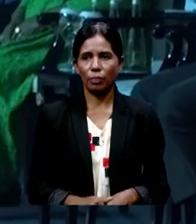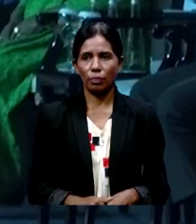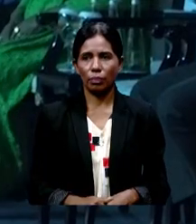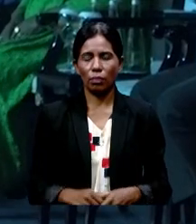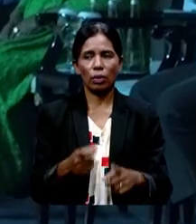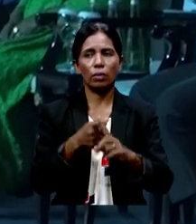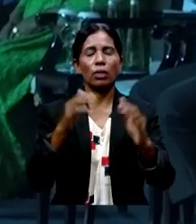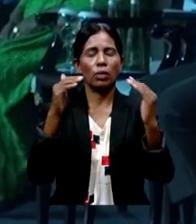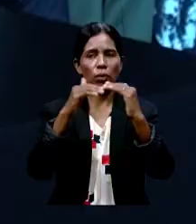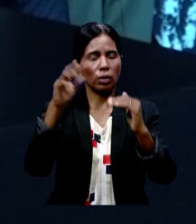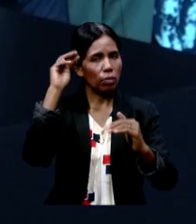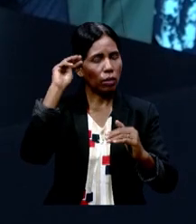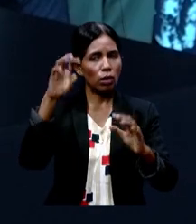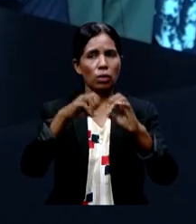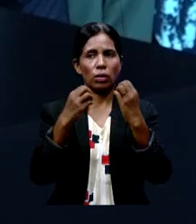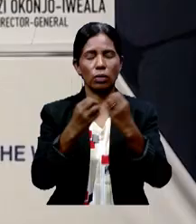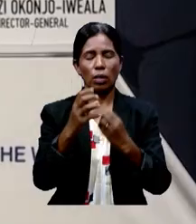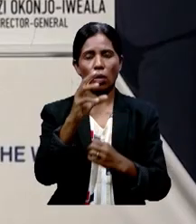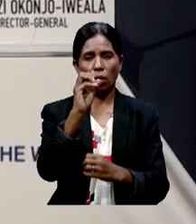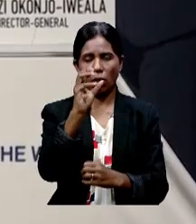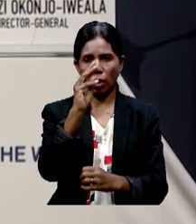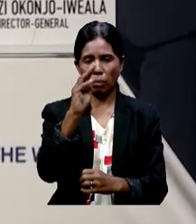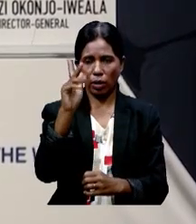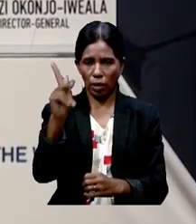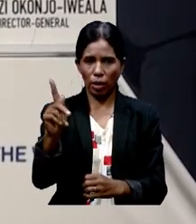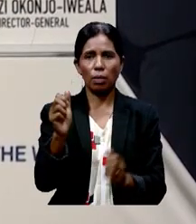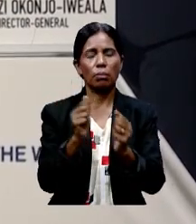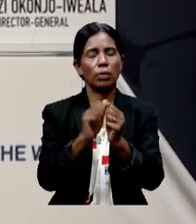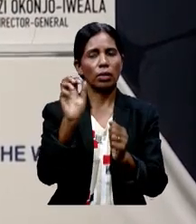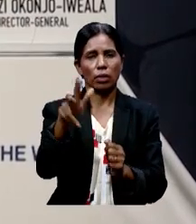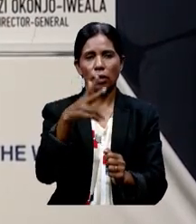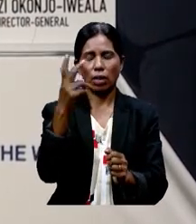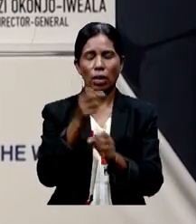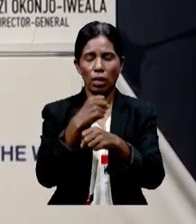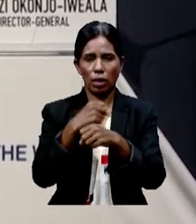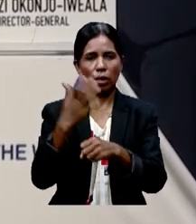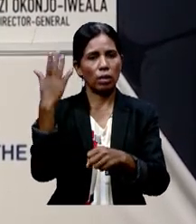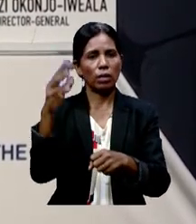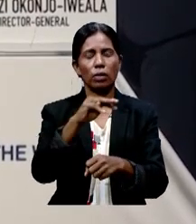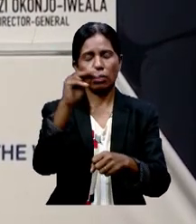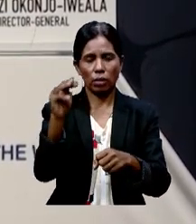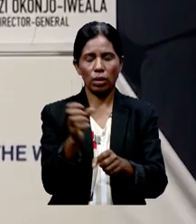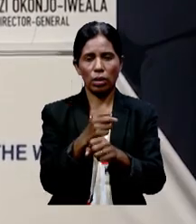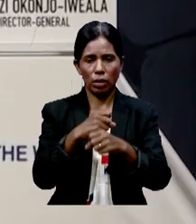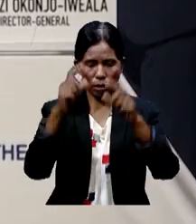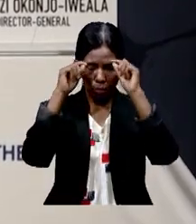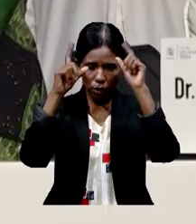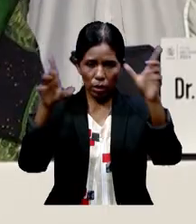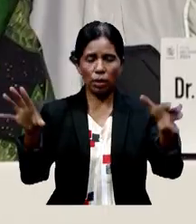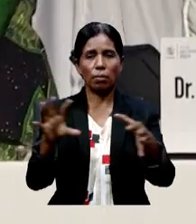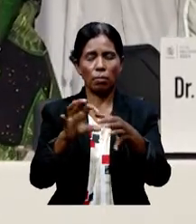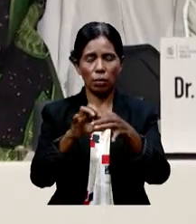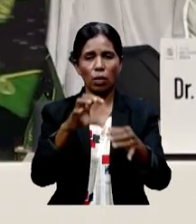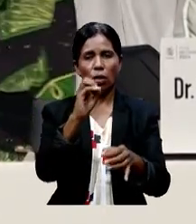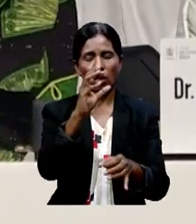Lihusi Konferensi Ministerial Organisasi Mundial Komersio pada alasan Rosintolu, Nebe Halau Iha Abu Dhabi, Sigunda Ne, Oficialmente Timor Leste saya ada membro OMK,